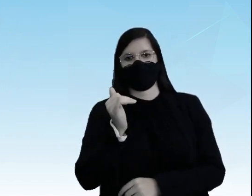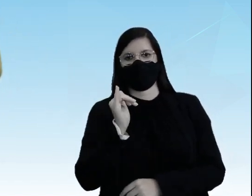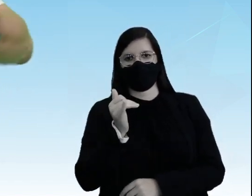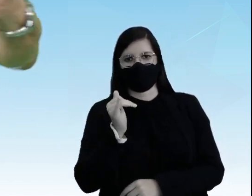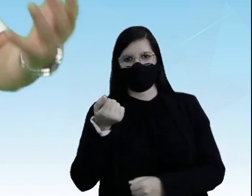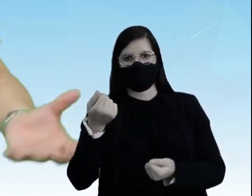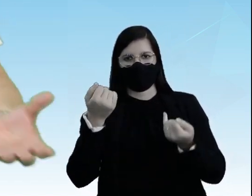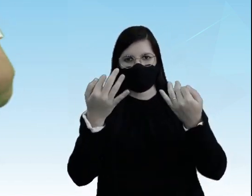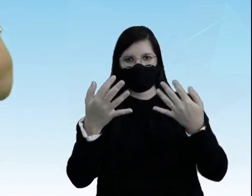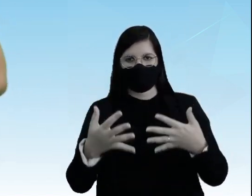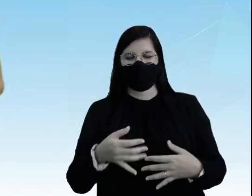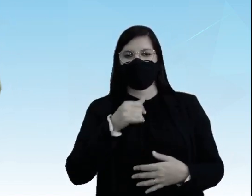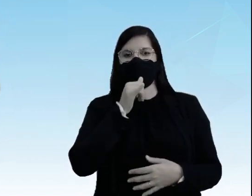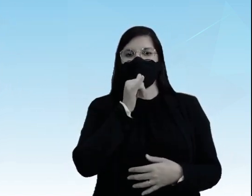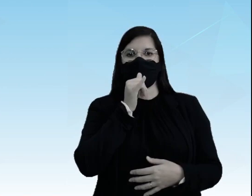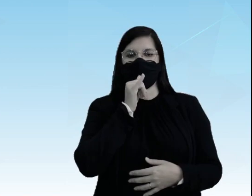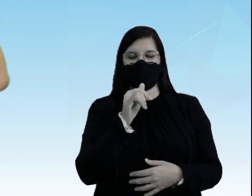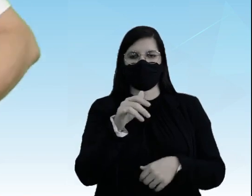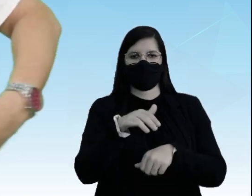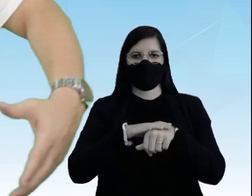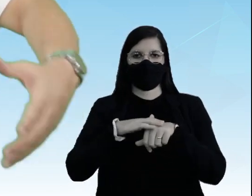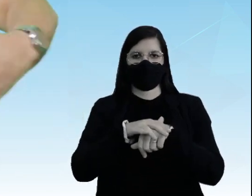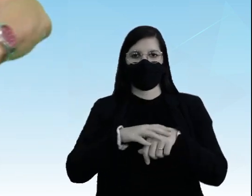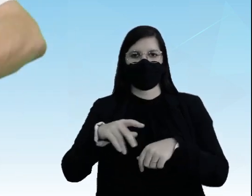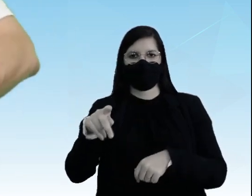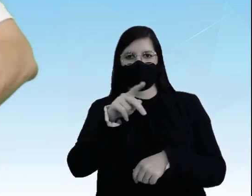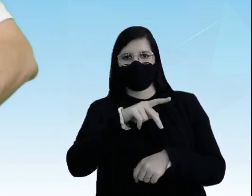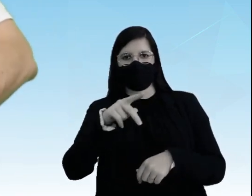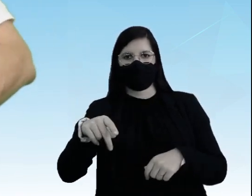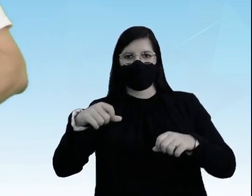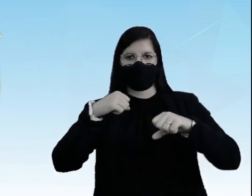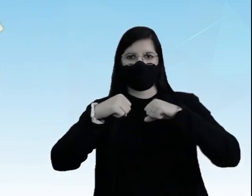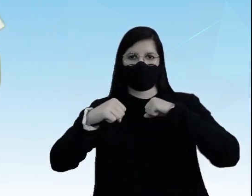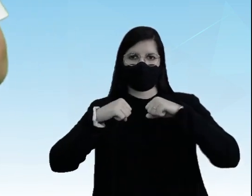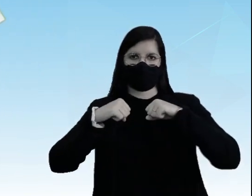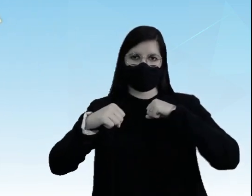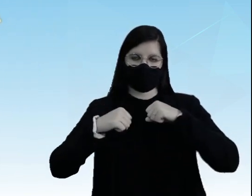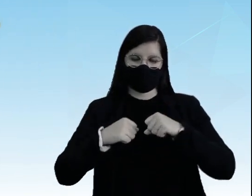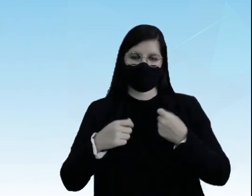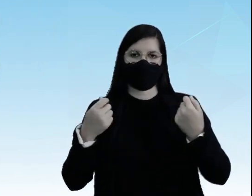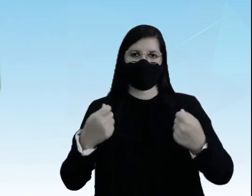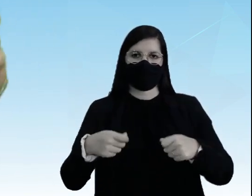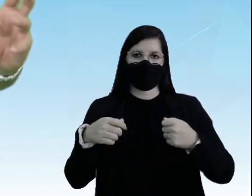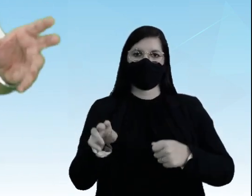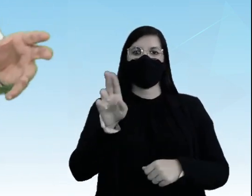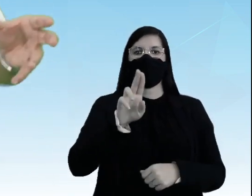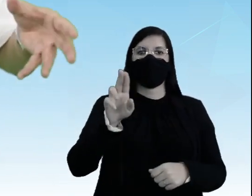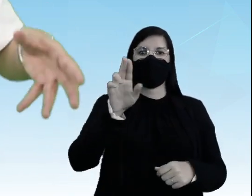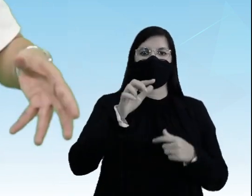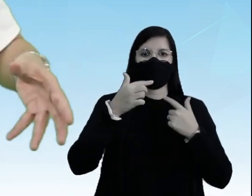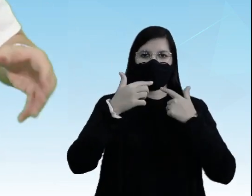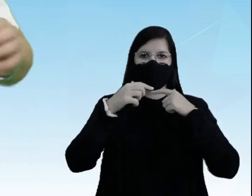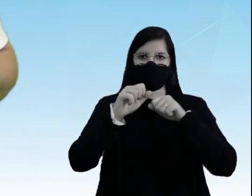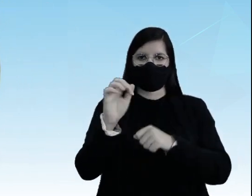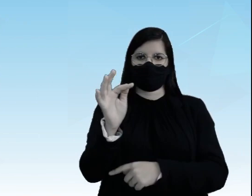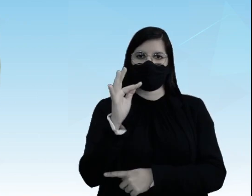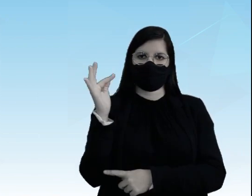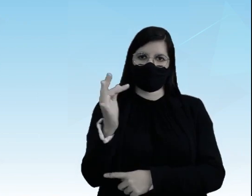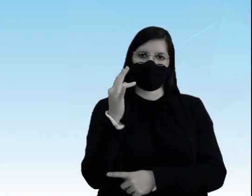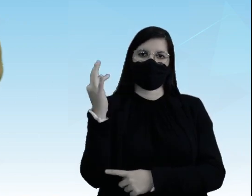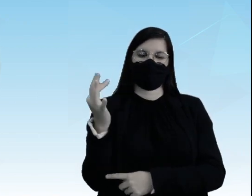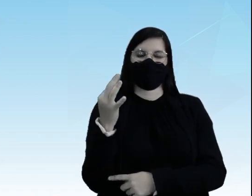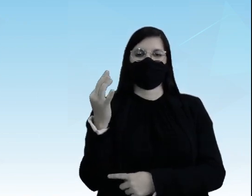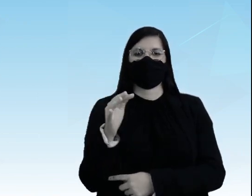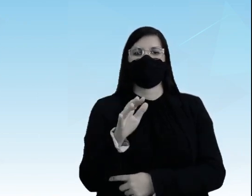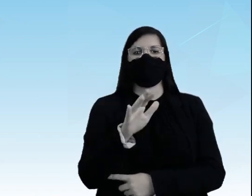exemplo, se for falar com um professor em um debate, deve-se utilizar uma linguagem mais formal. Aí você me